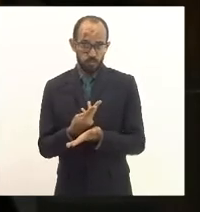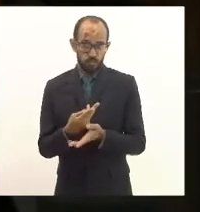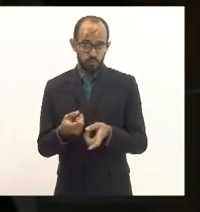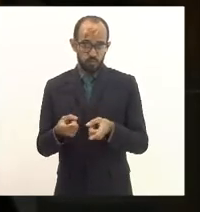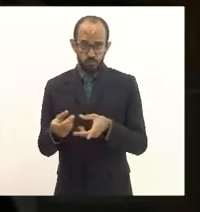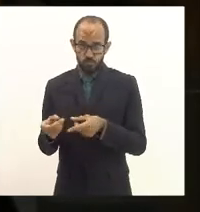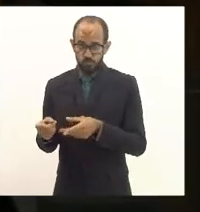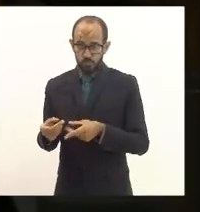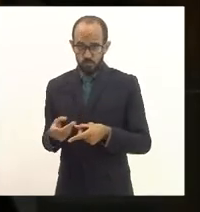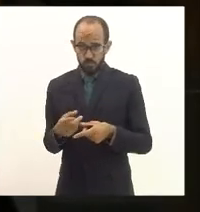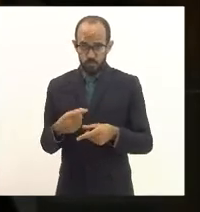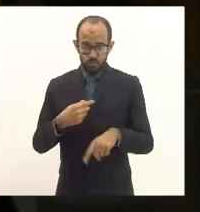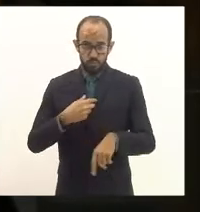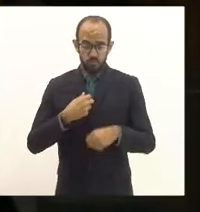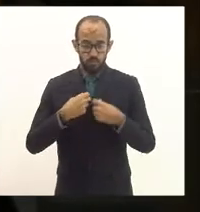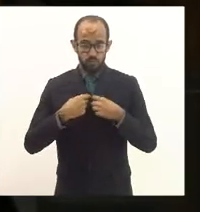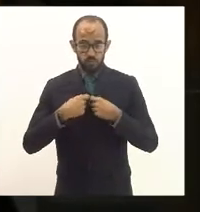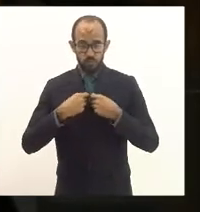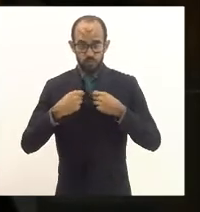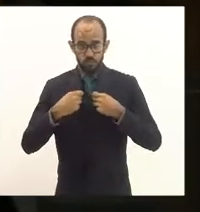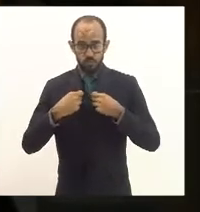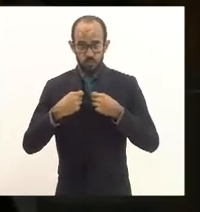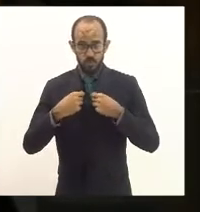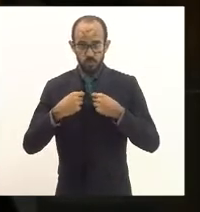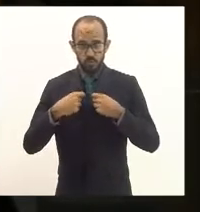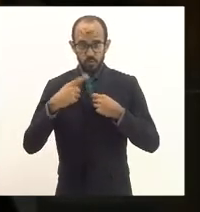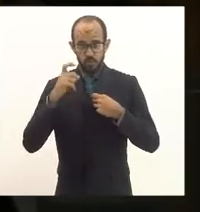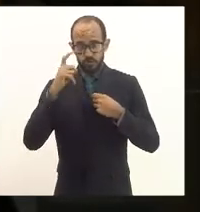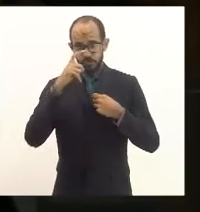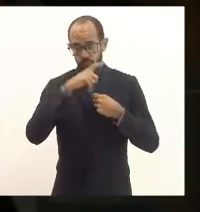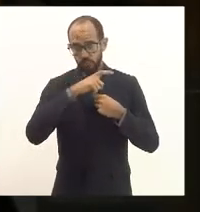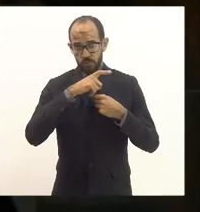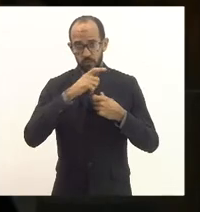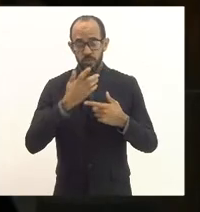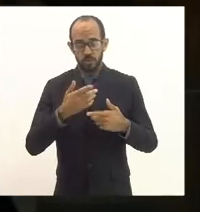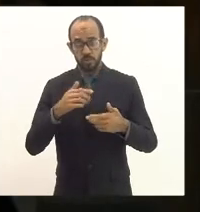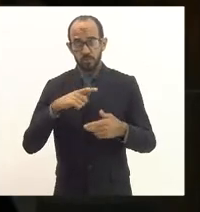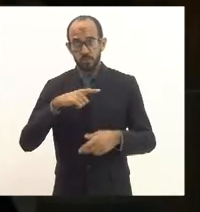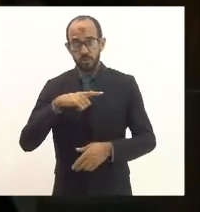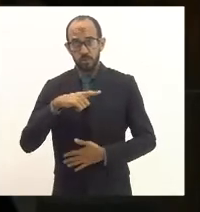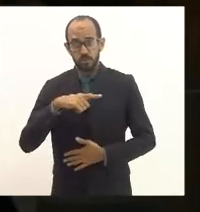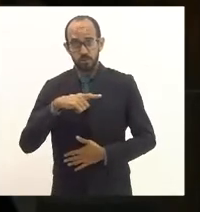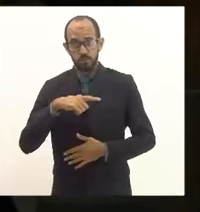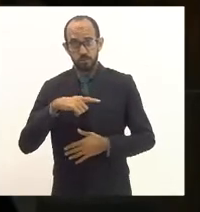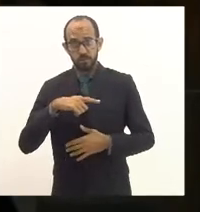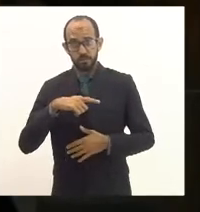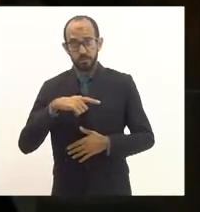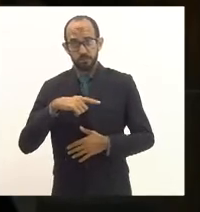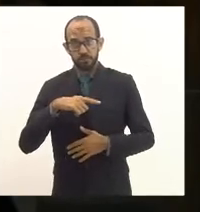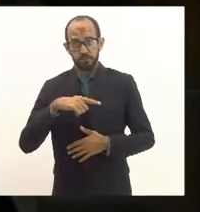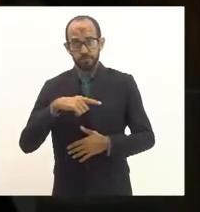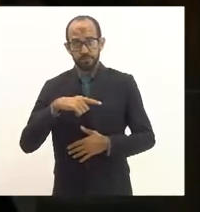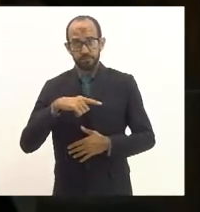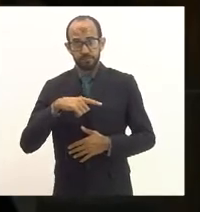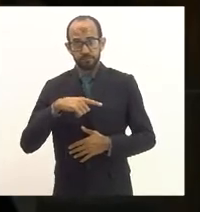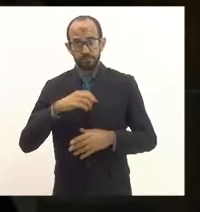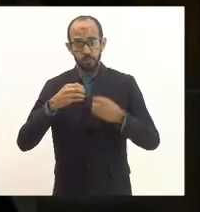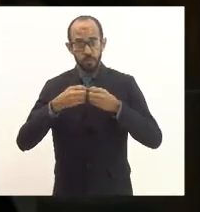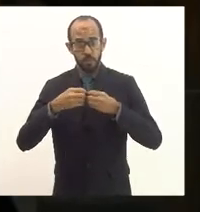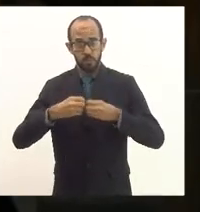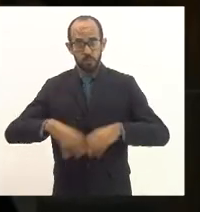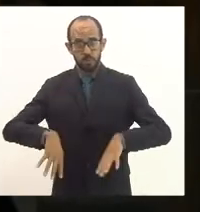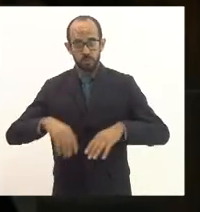têxtil está absolutamente em dificuldades. É claro que já dá tragédia se